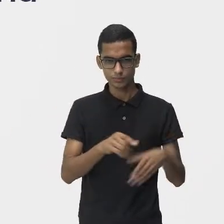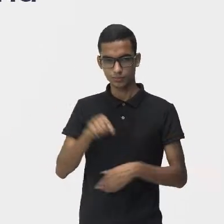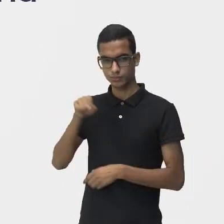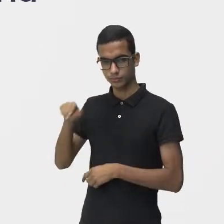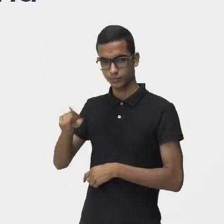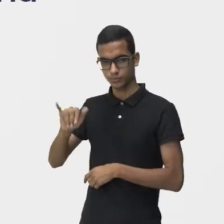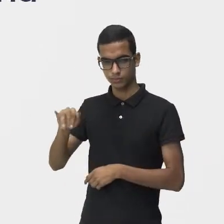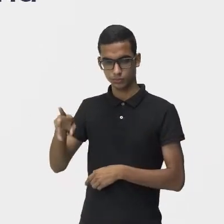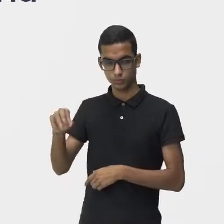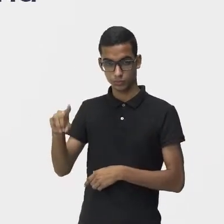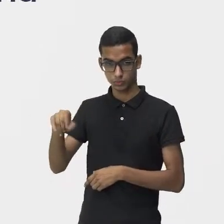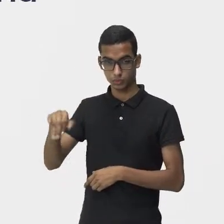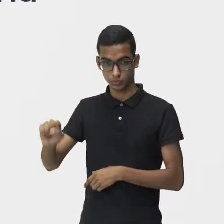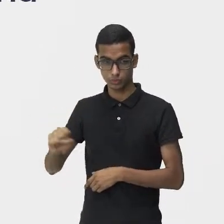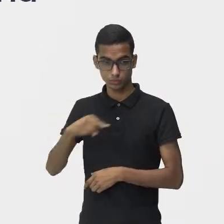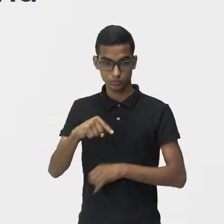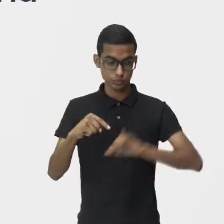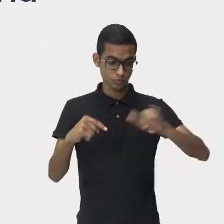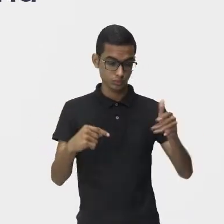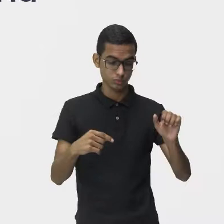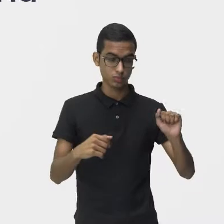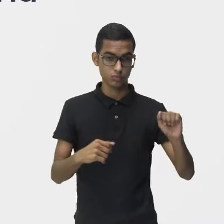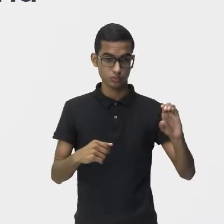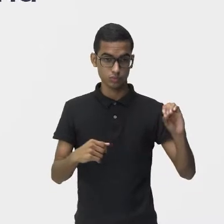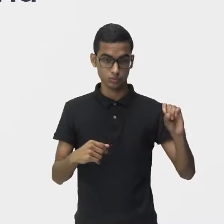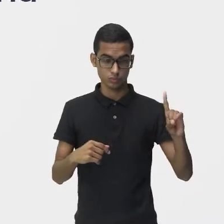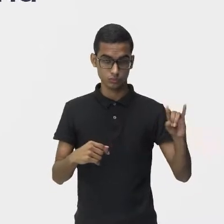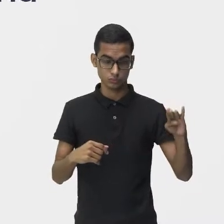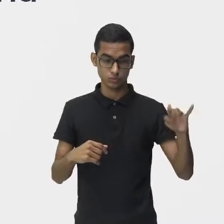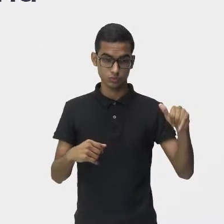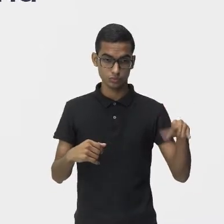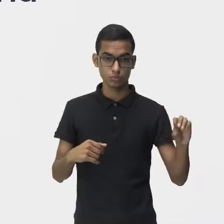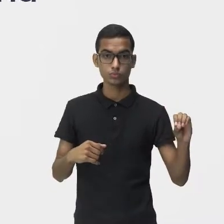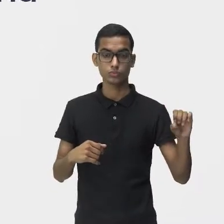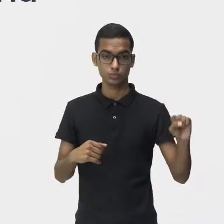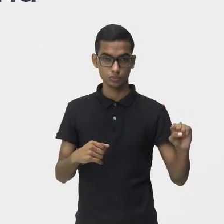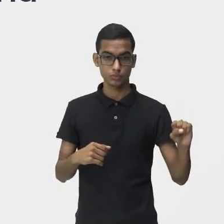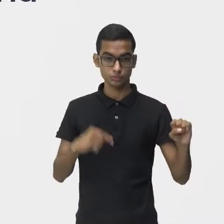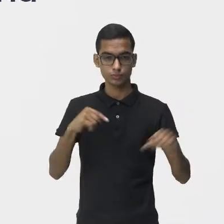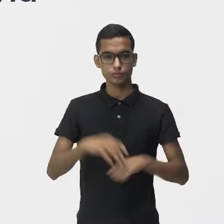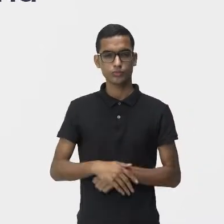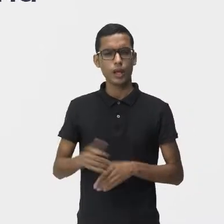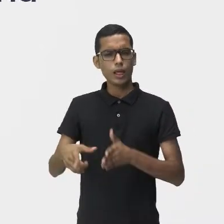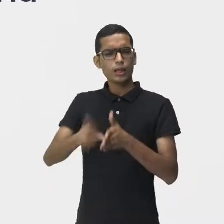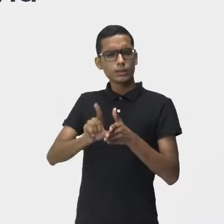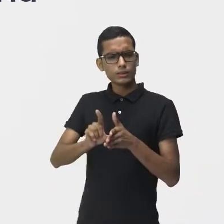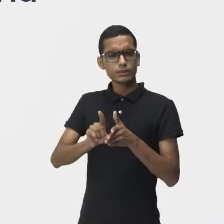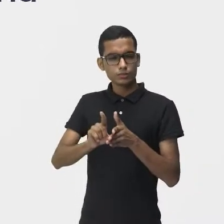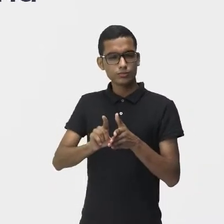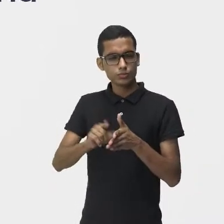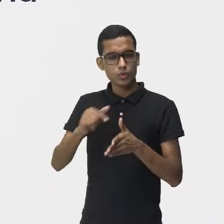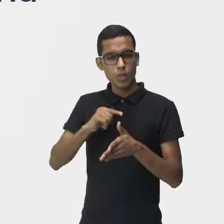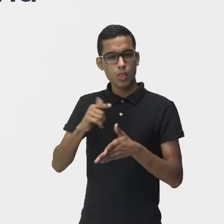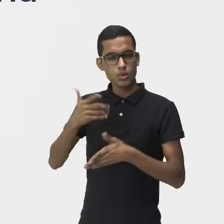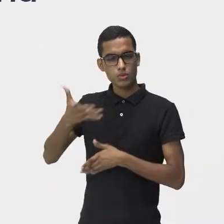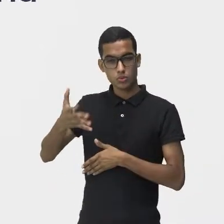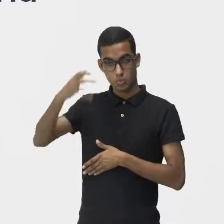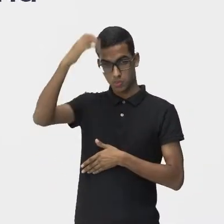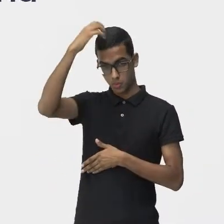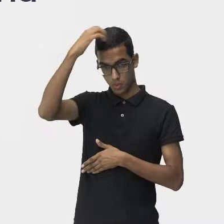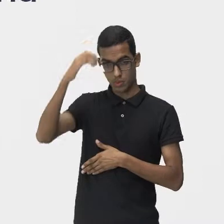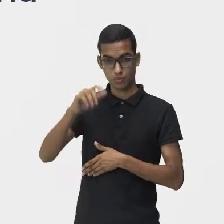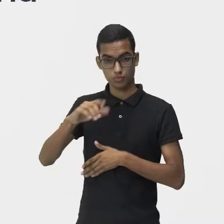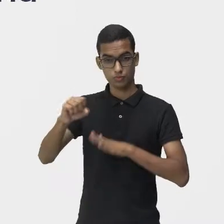os jacobinos. Antes mesmo da queda de Luís XVI, nós vamos ver esses dois grupos